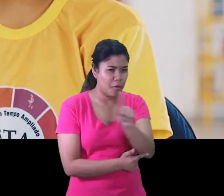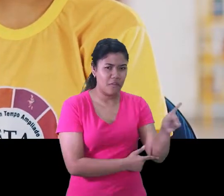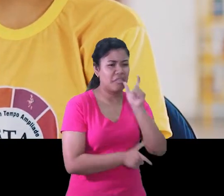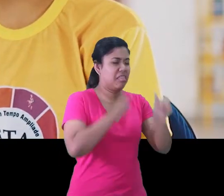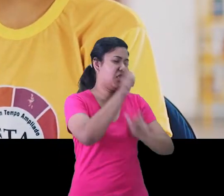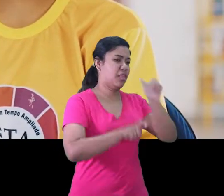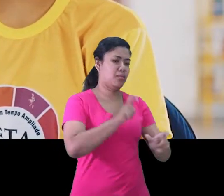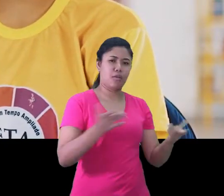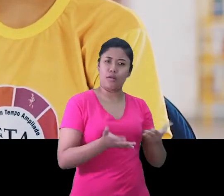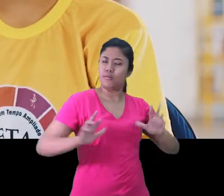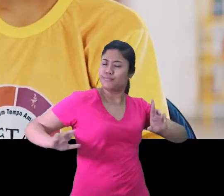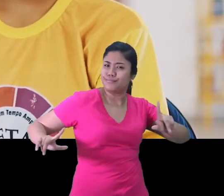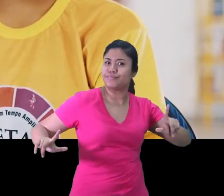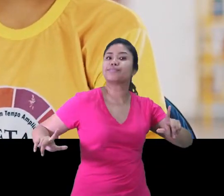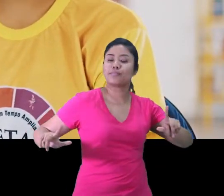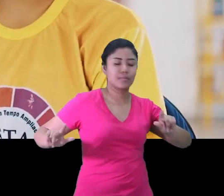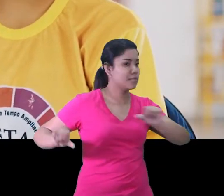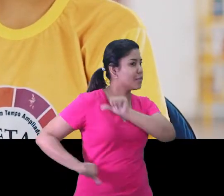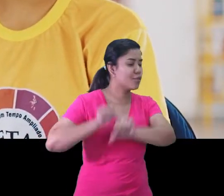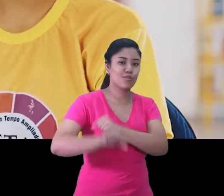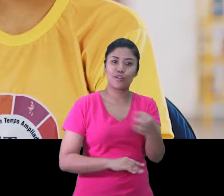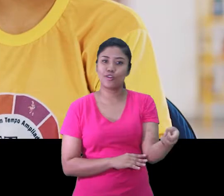até o professor era xingado. Agora não,